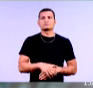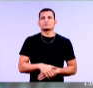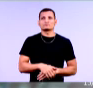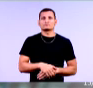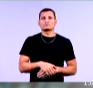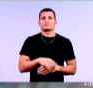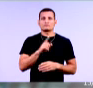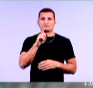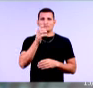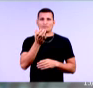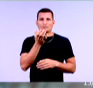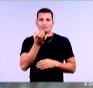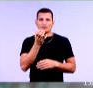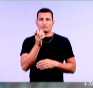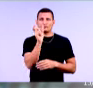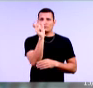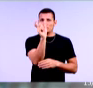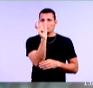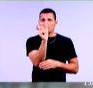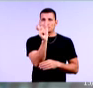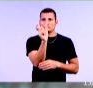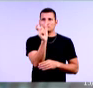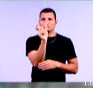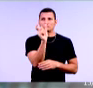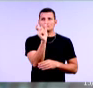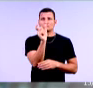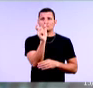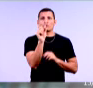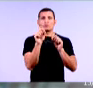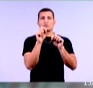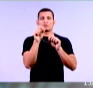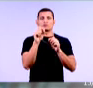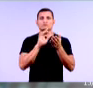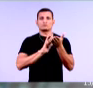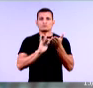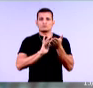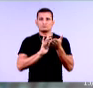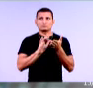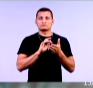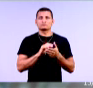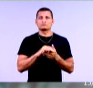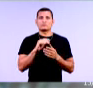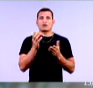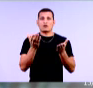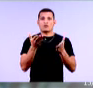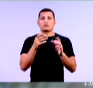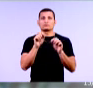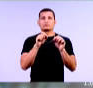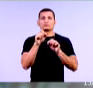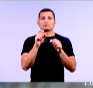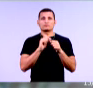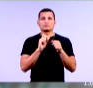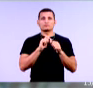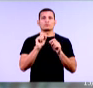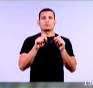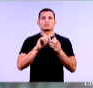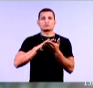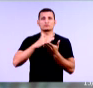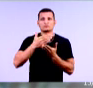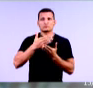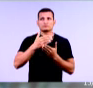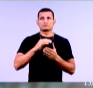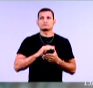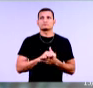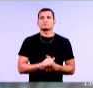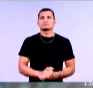quero classificar class o que é o smartphone. Vamos definir o que é um notebook? Vamos fazer aqui, vamos dividir nossa tela no